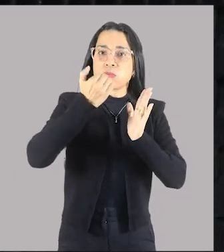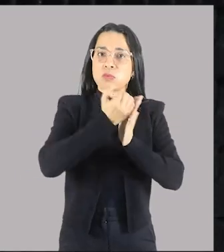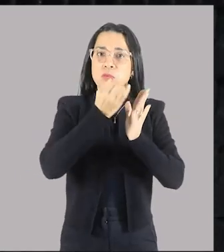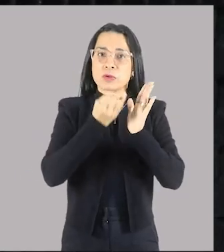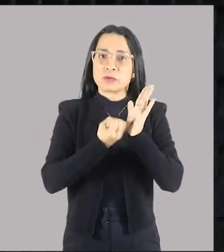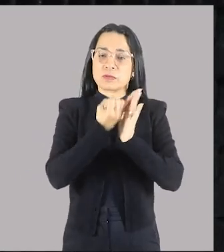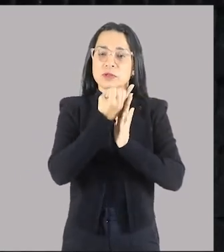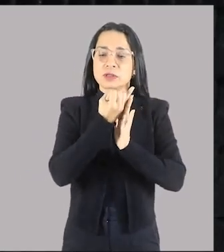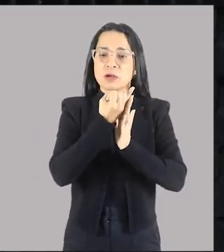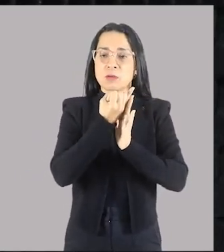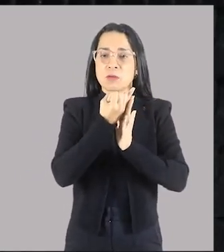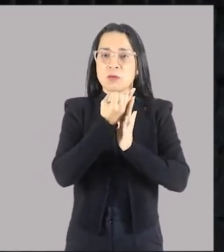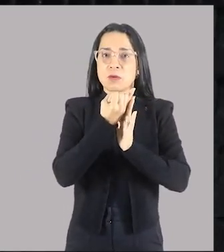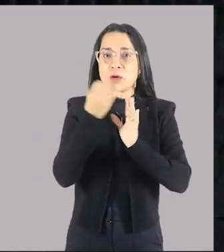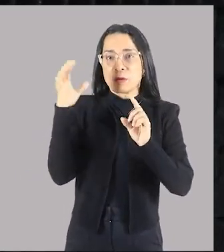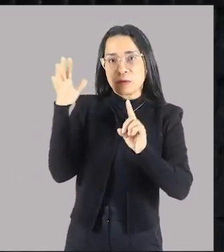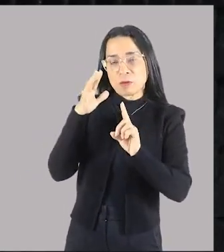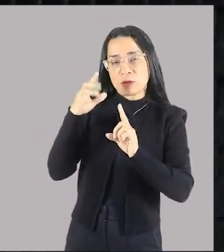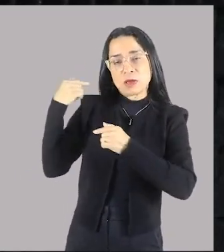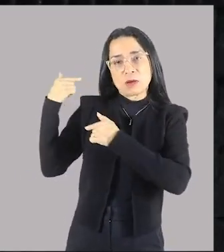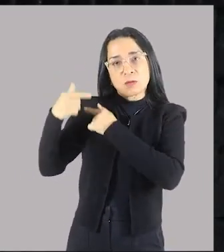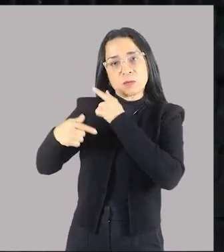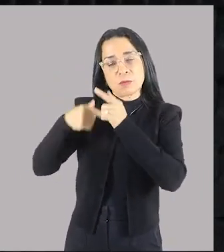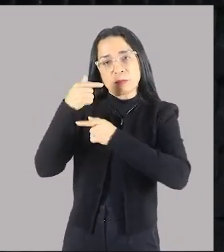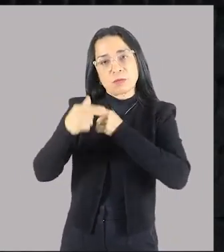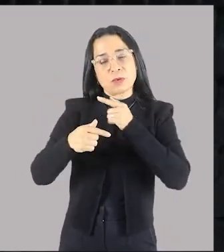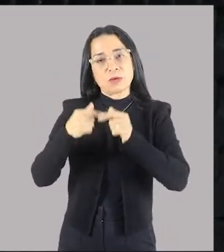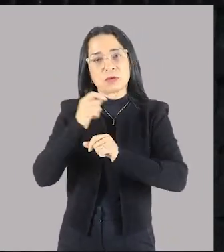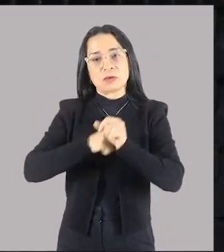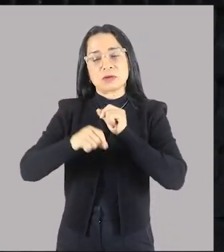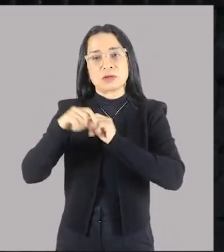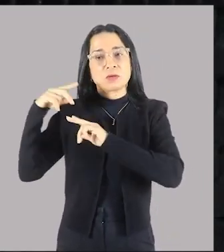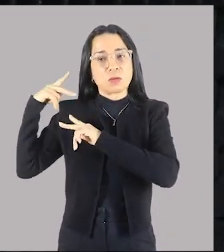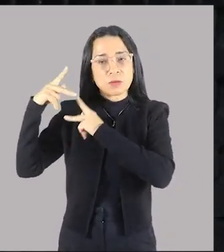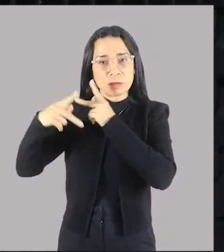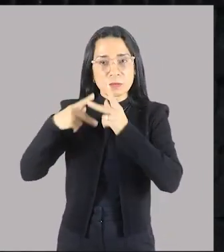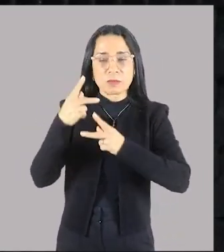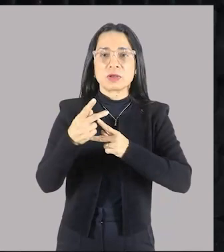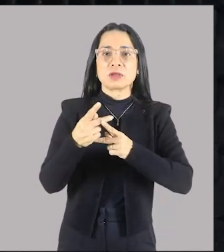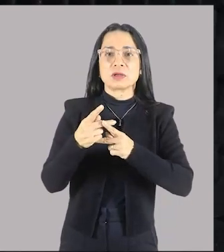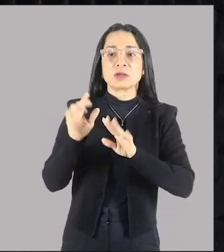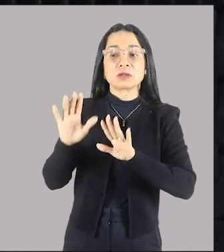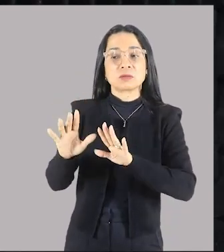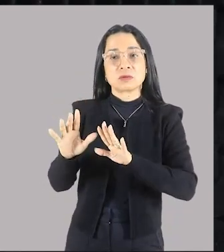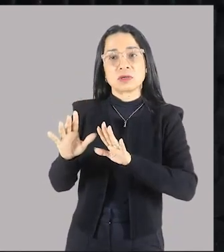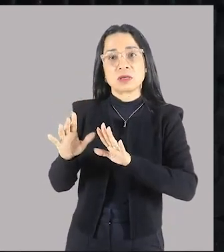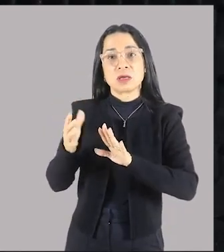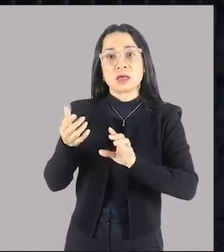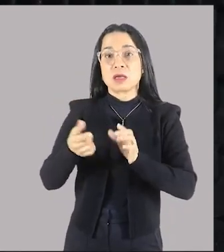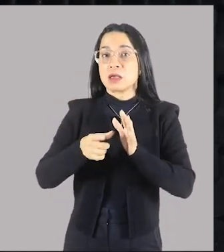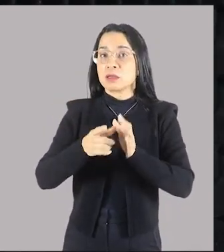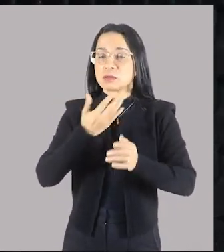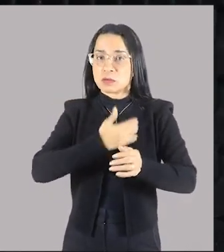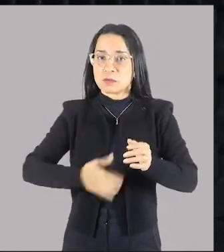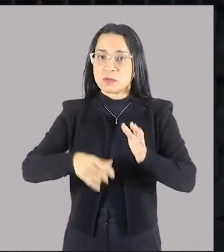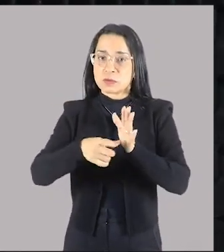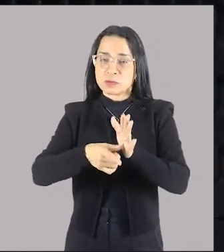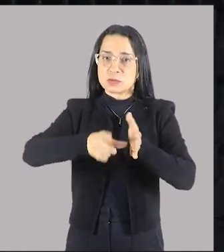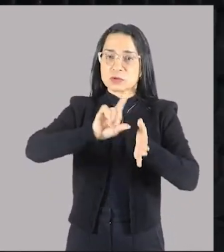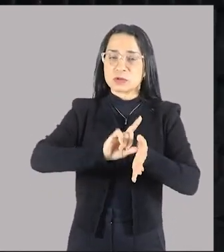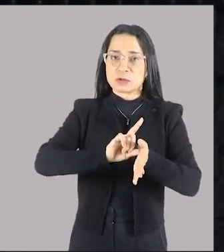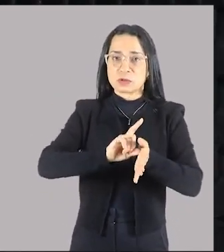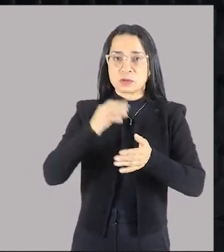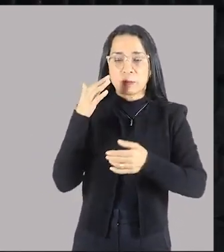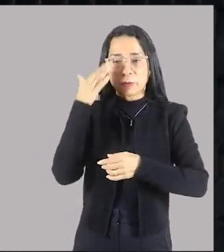militares, por conta da chamada crise do milagre econômico. Tá? Observe que, na verdade, você tem que ausência de